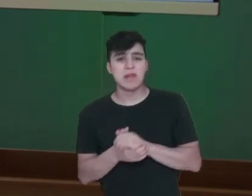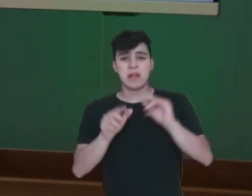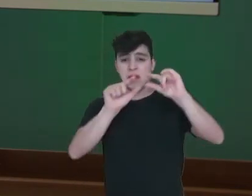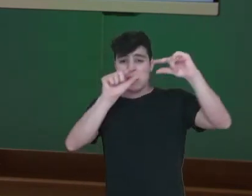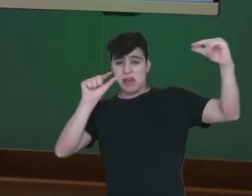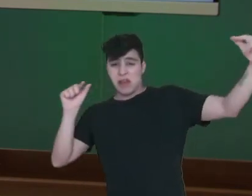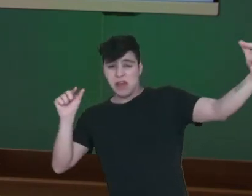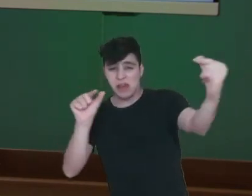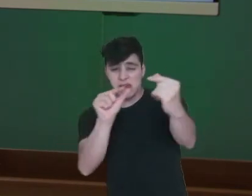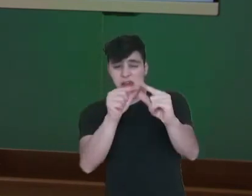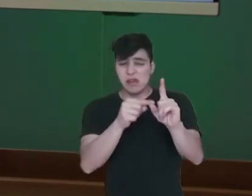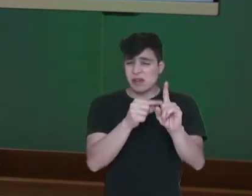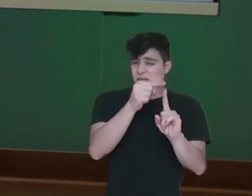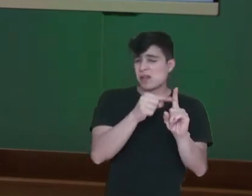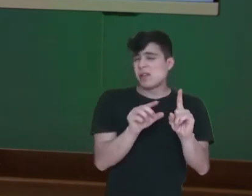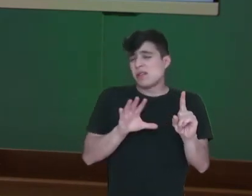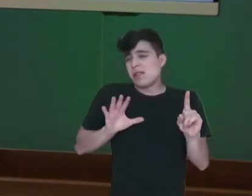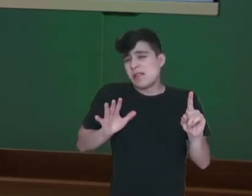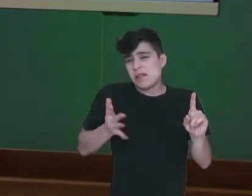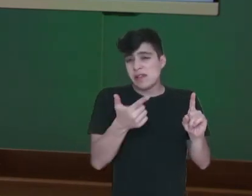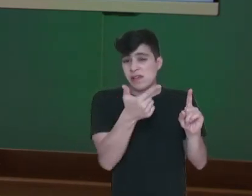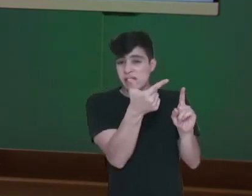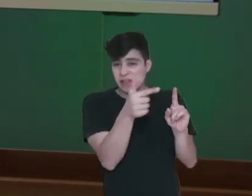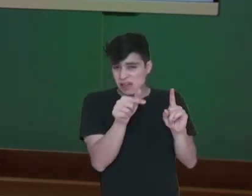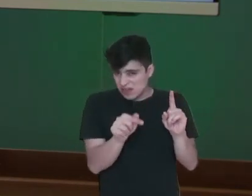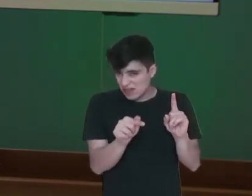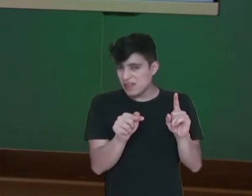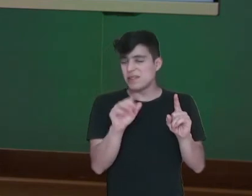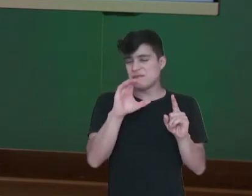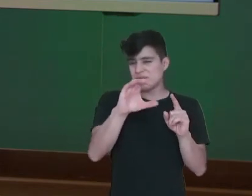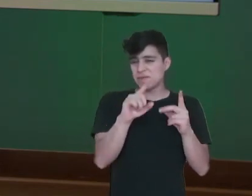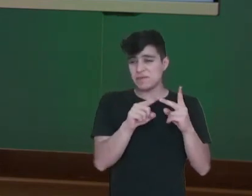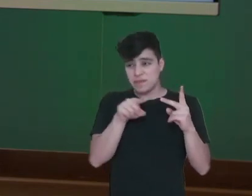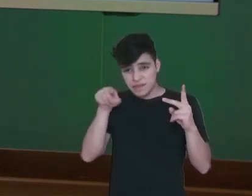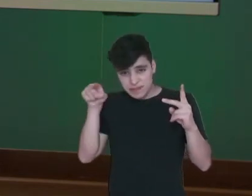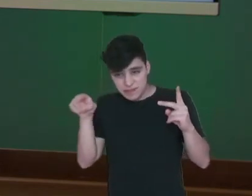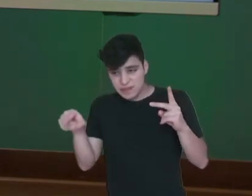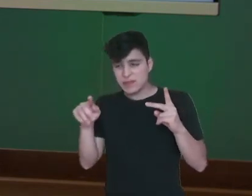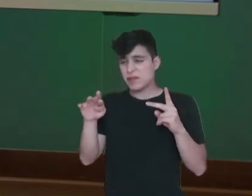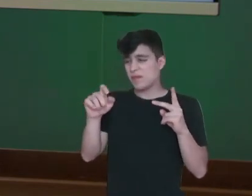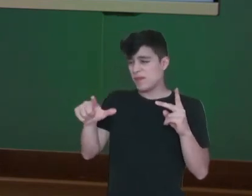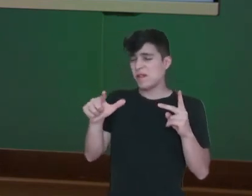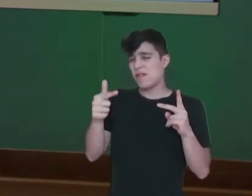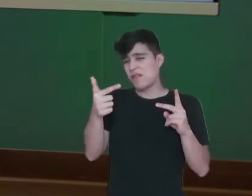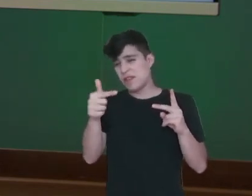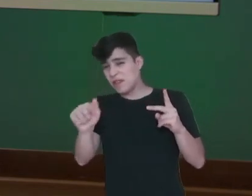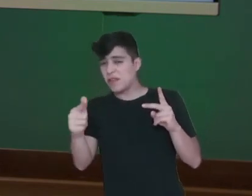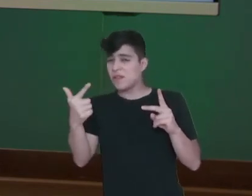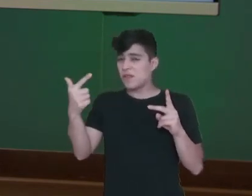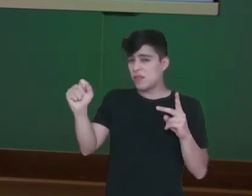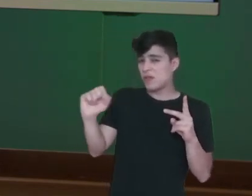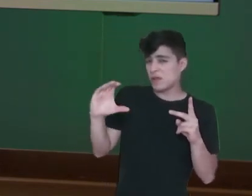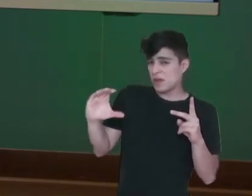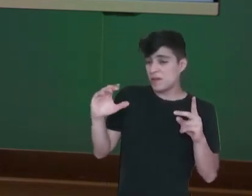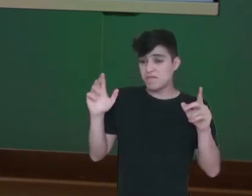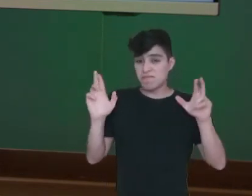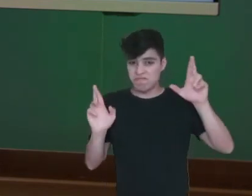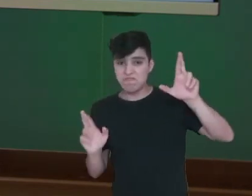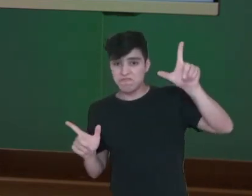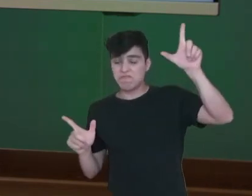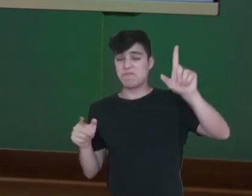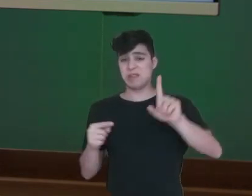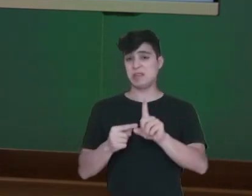equatorial, as temperaturas médias são em torno de 27 graus, no clima tropical também 27, 28 graus. São temperaturas